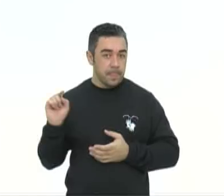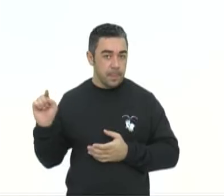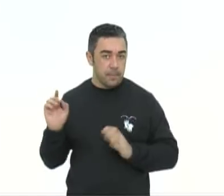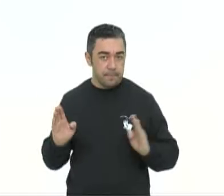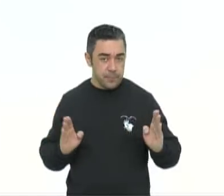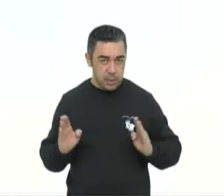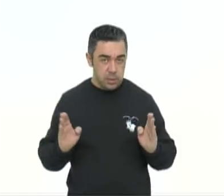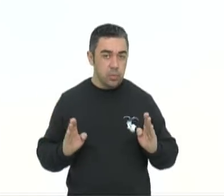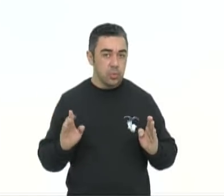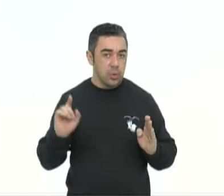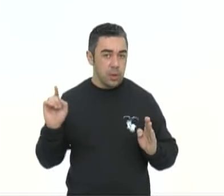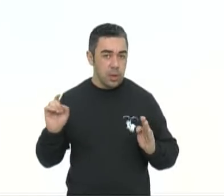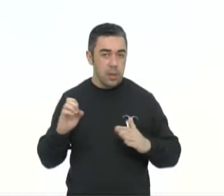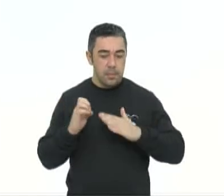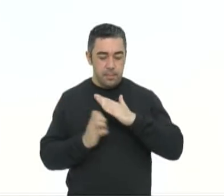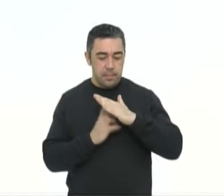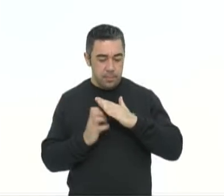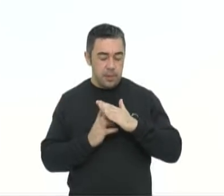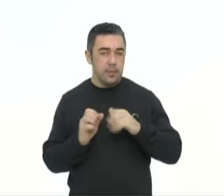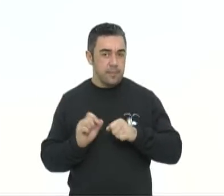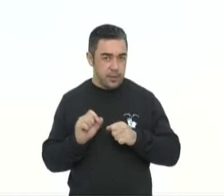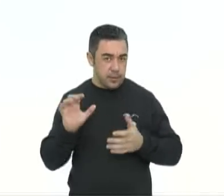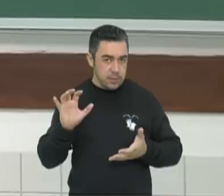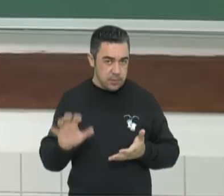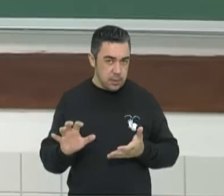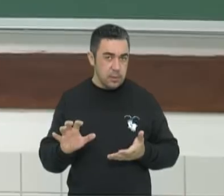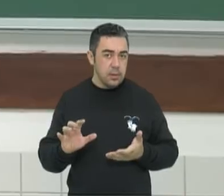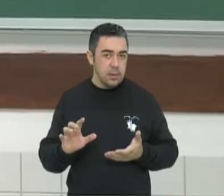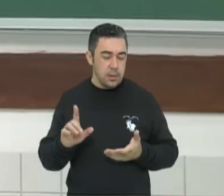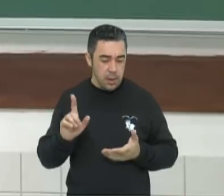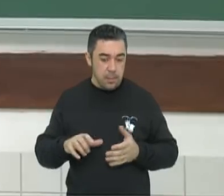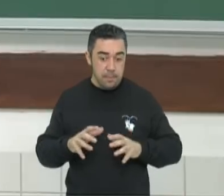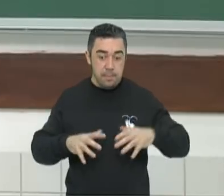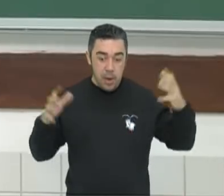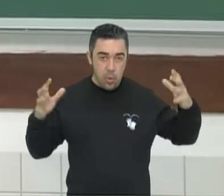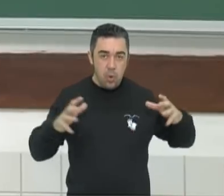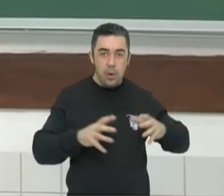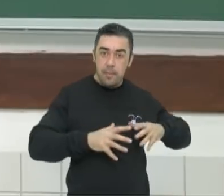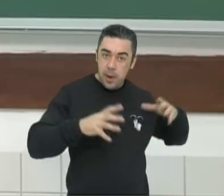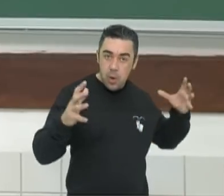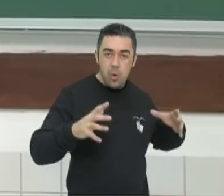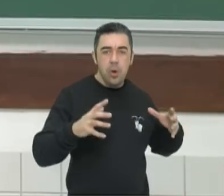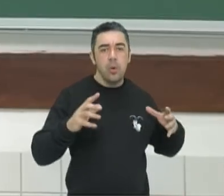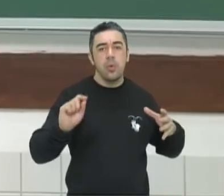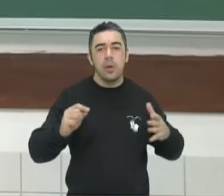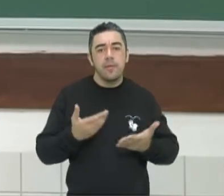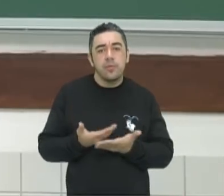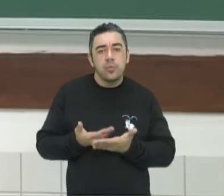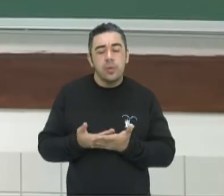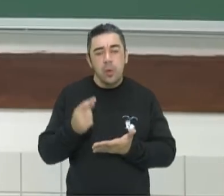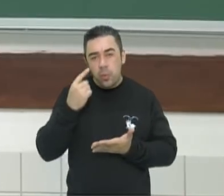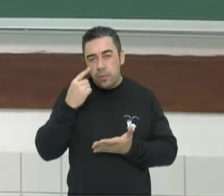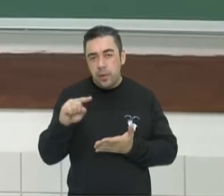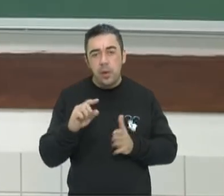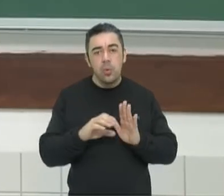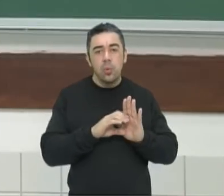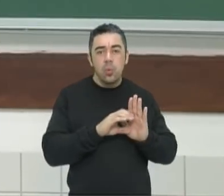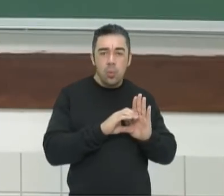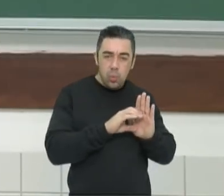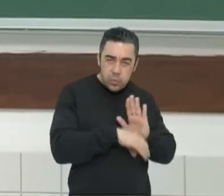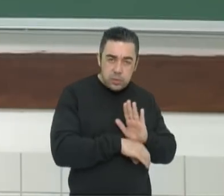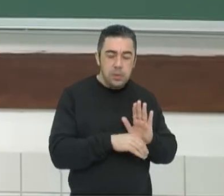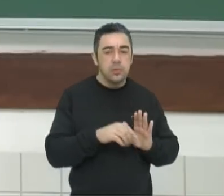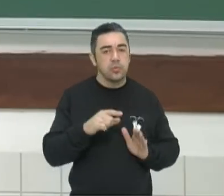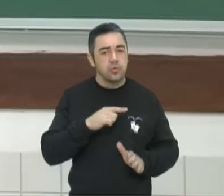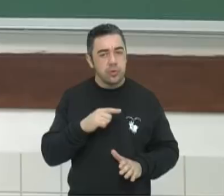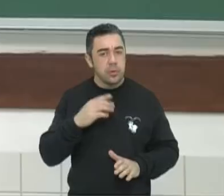então, onde as empresas faziam isso e acabavam tornando-se cada vez maiores, nós vamos estudar agora alguns conceitos que estavam